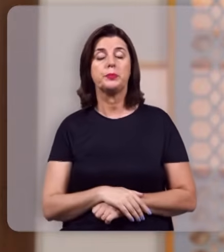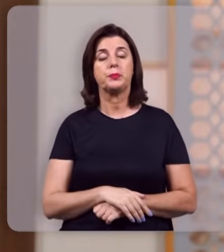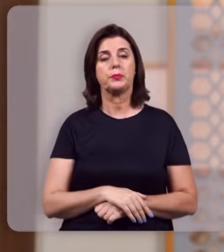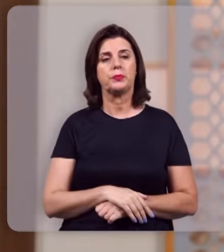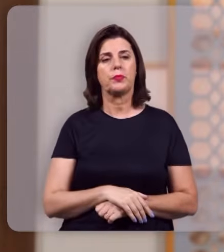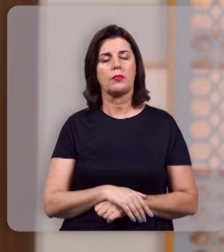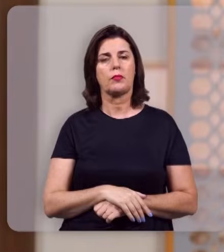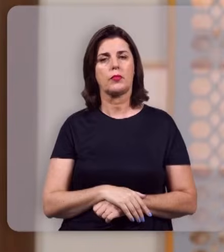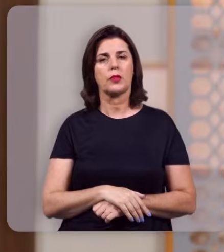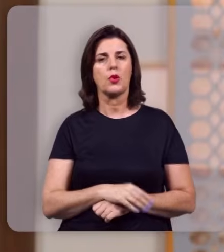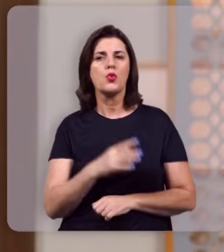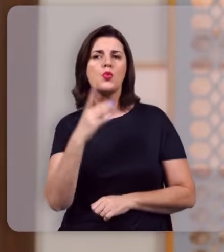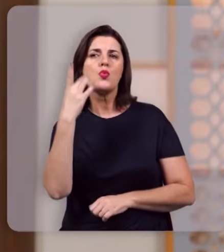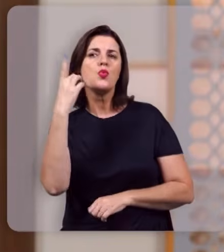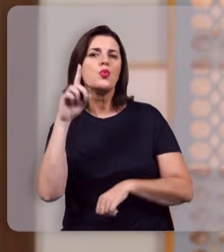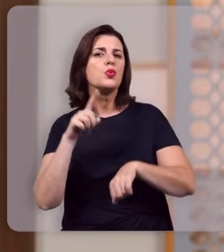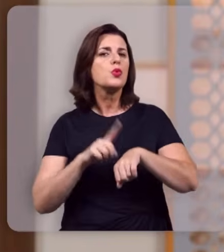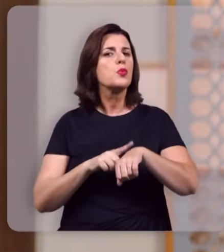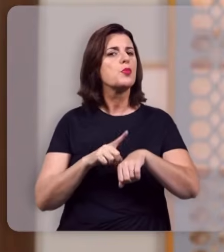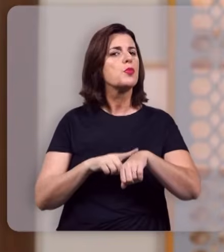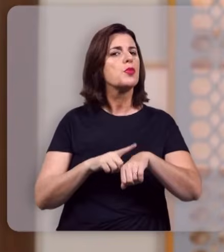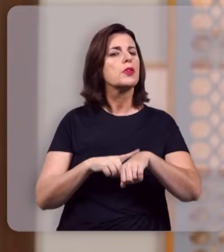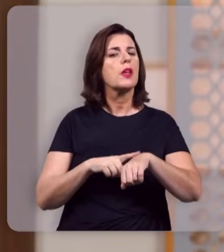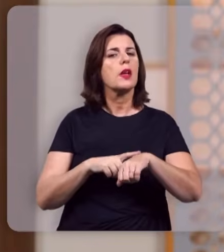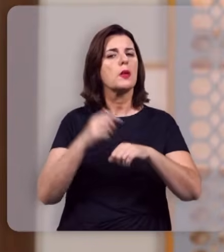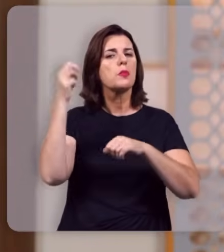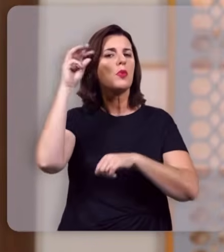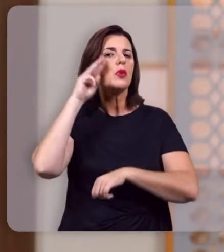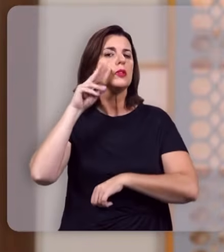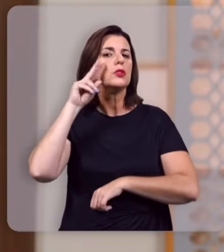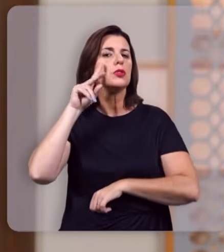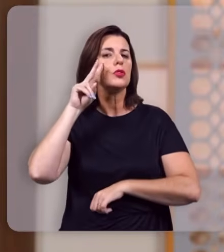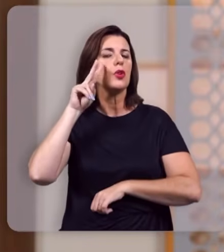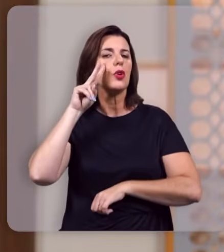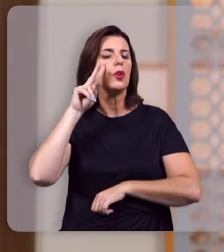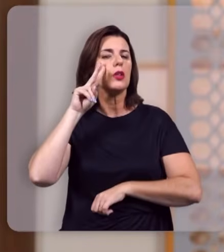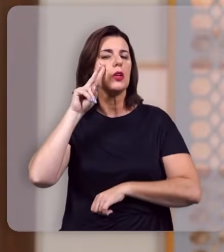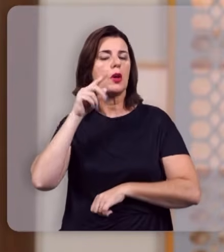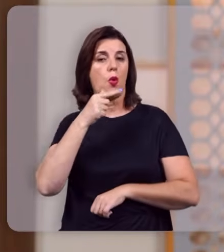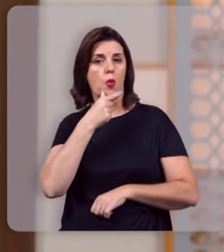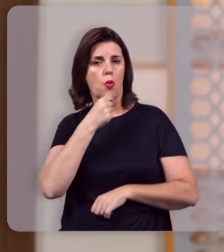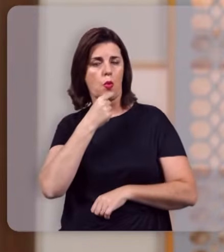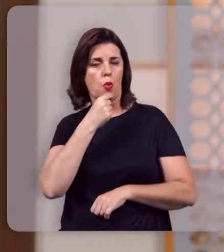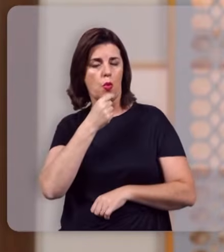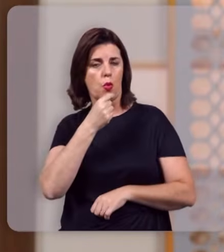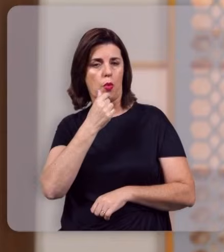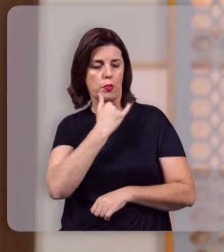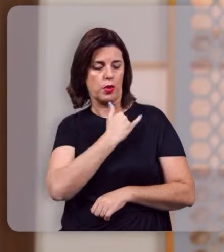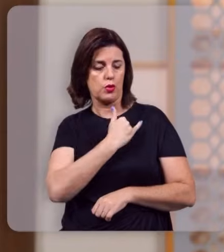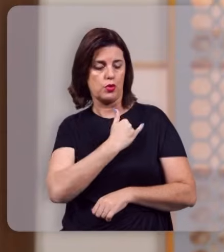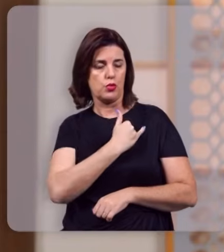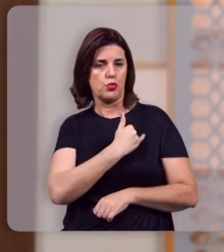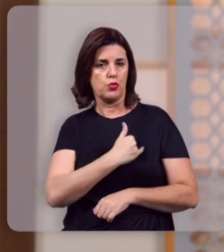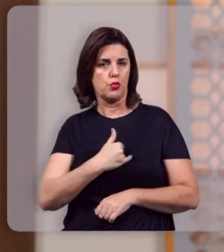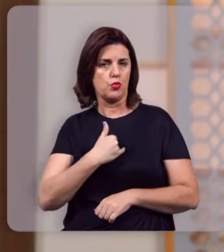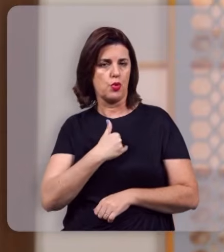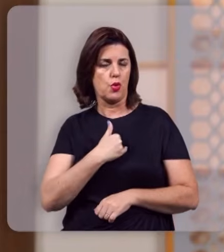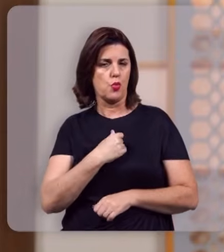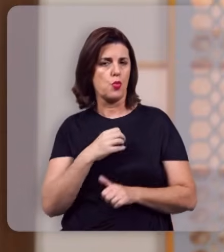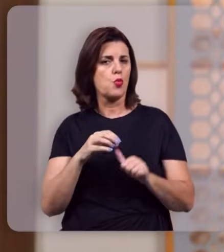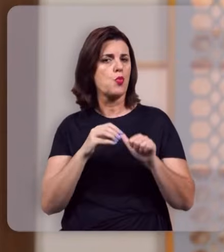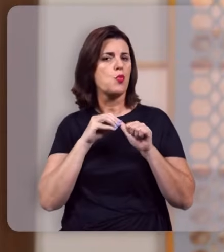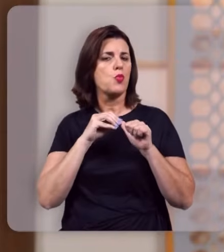E os últimos relatos históricos que nós temos é que João, o único apóstolo que não foi